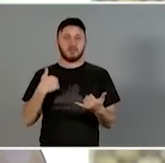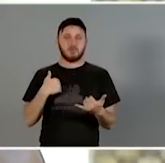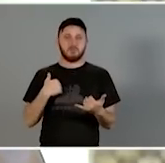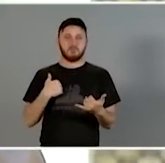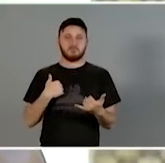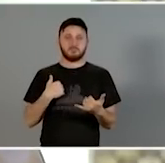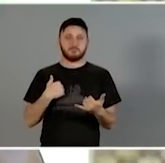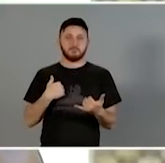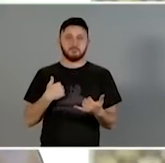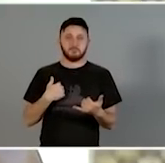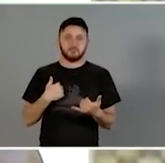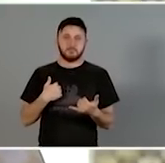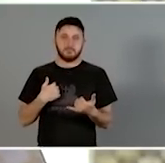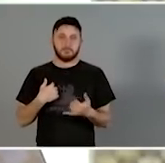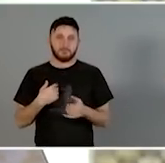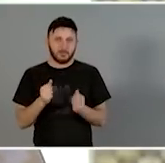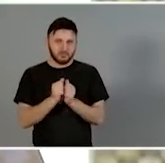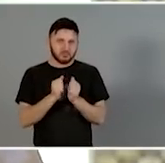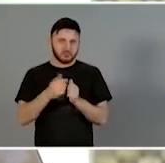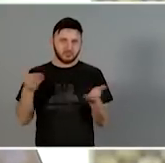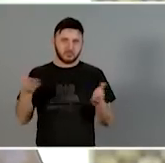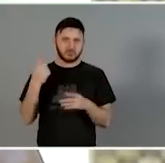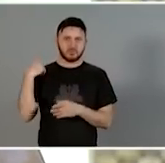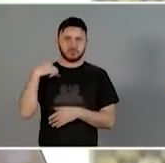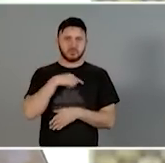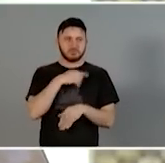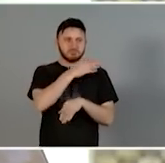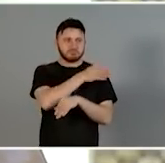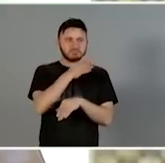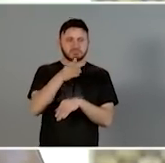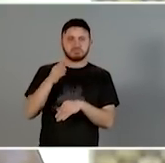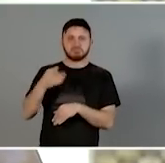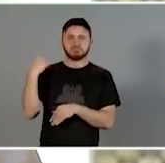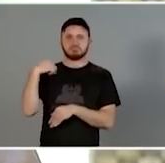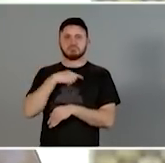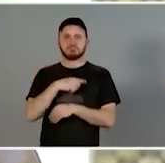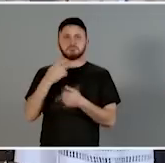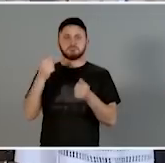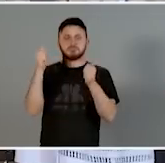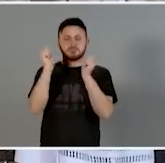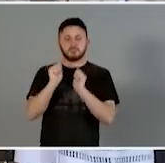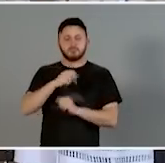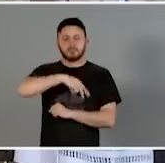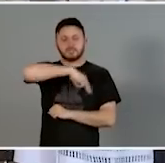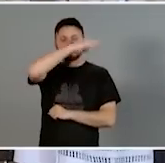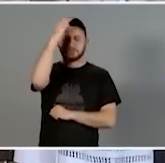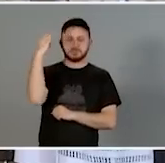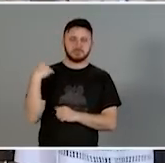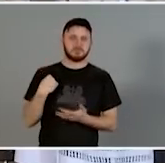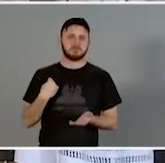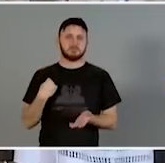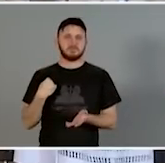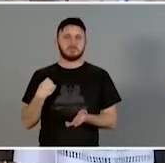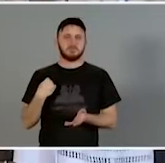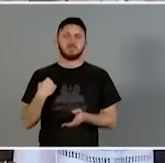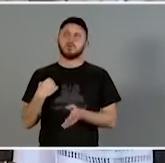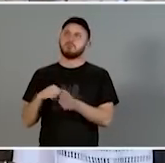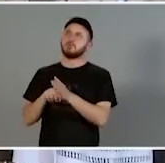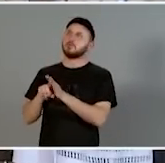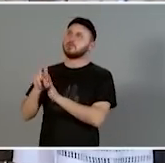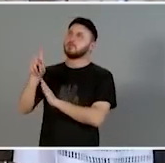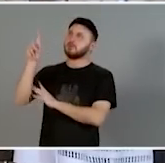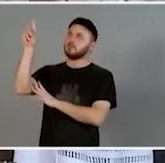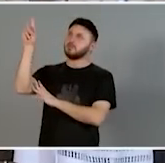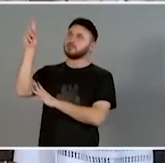meio de vocês com Nossa Senhora, tantas coisas que escutei, e eu chorava de dor perguntando a Deus: qual o